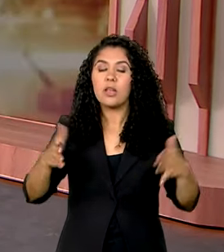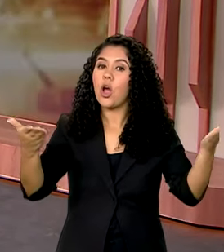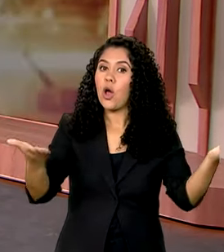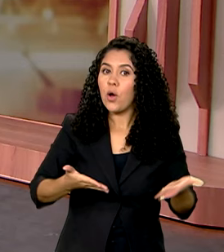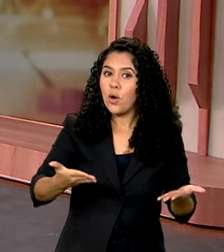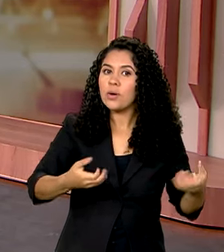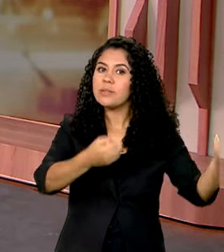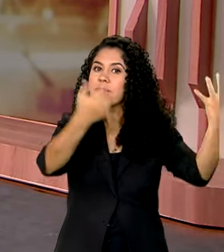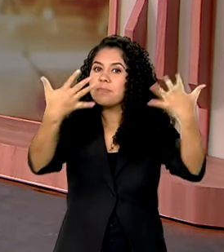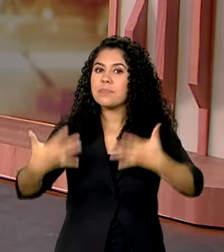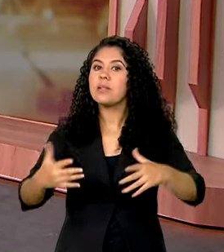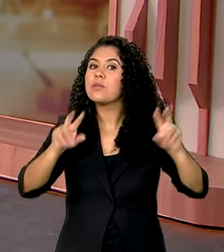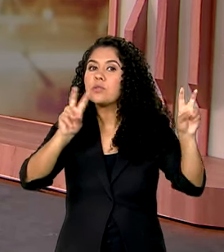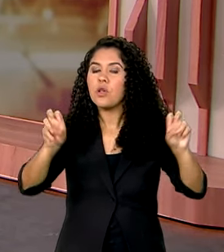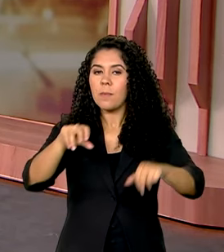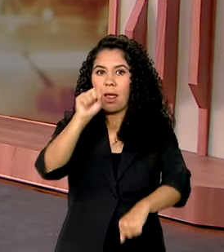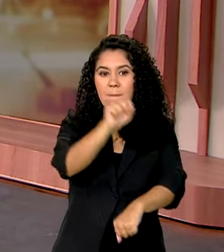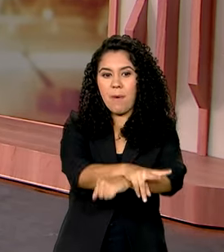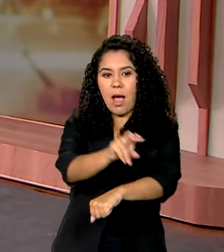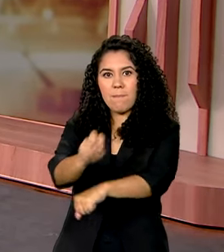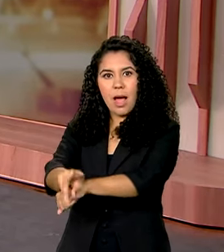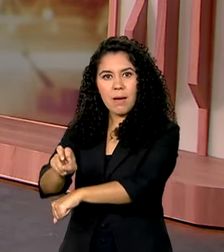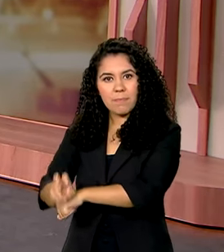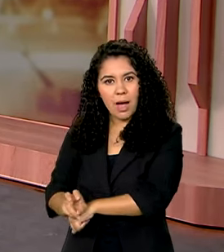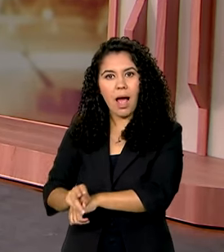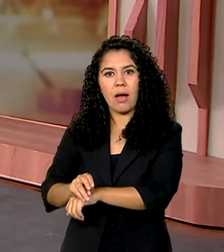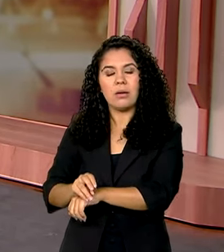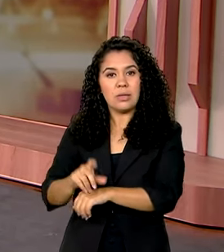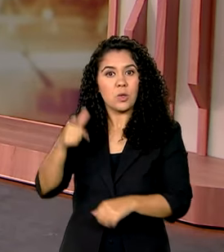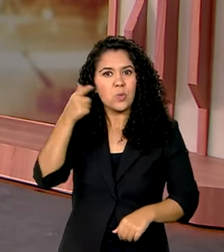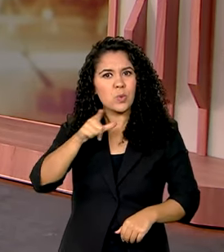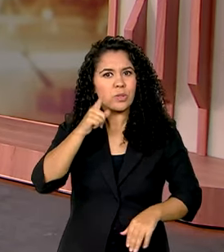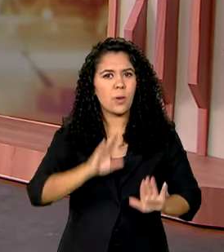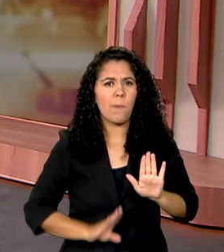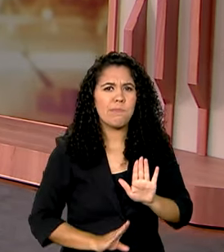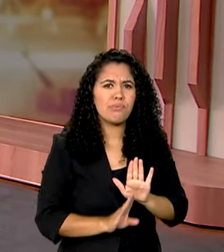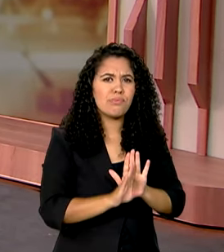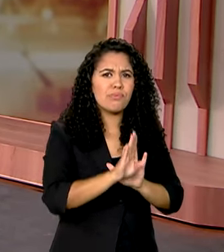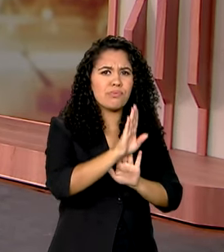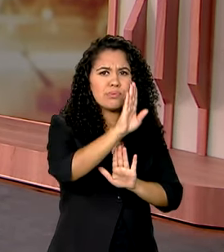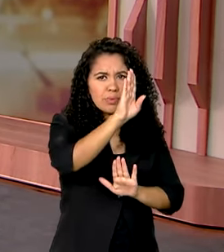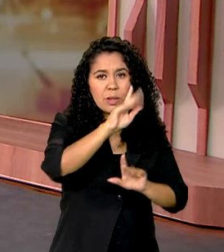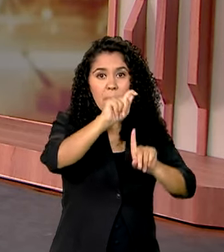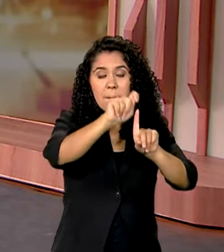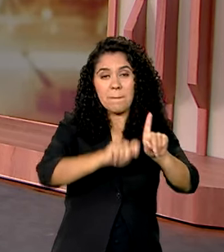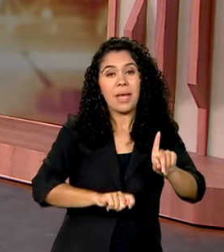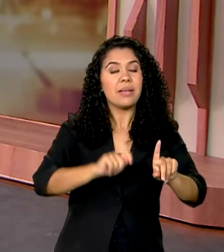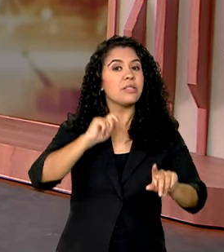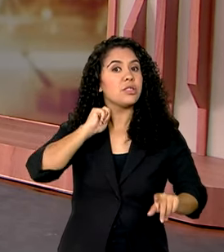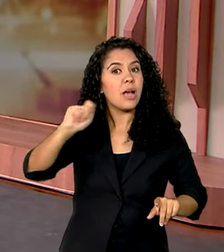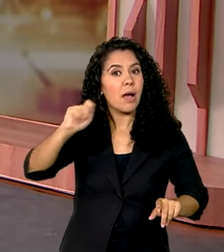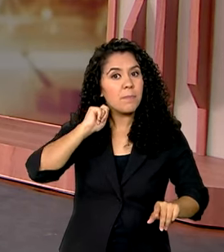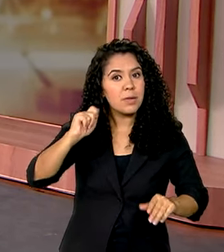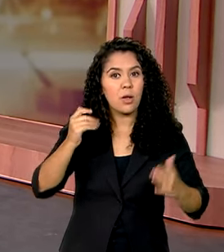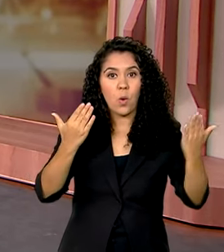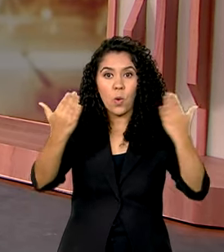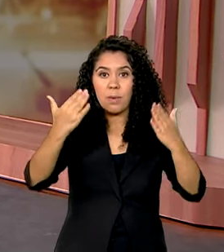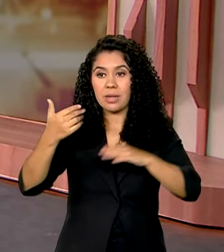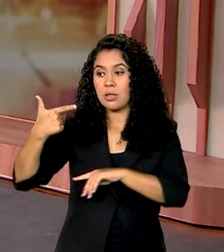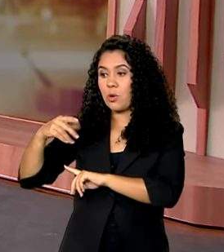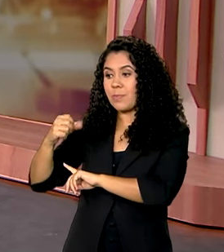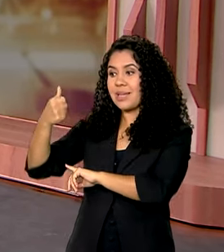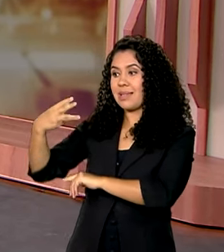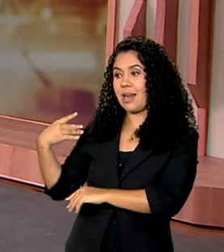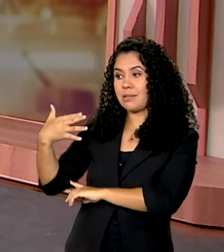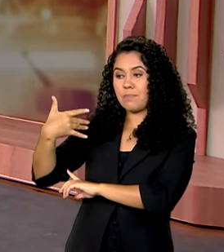então com a geração de empregos, que registrou o maior avanço para o mês de abril desde 2013. Olha aí, mais